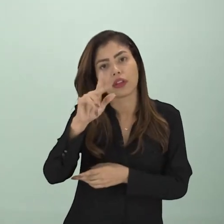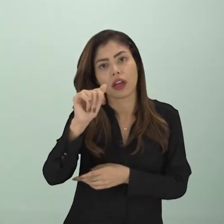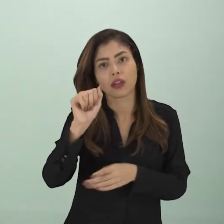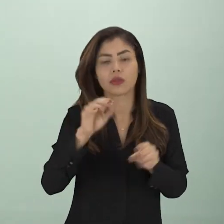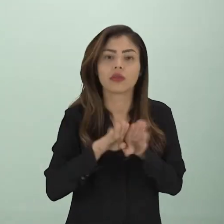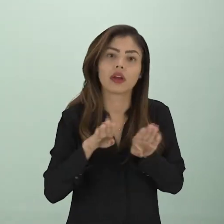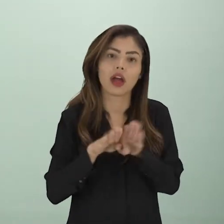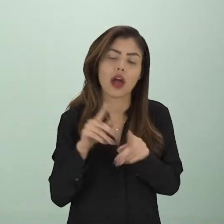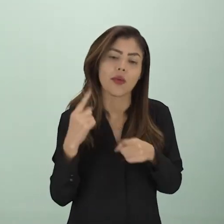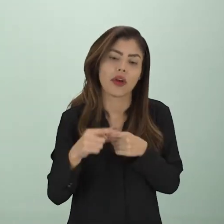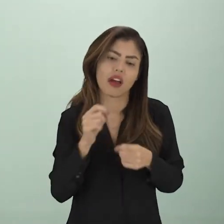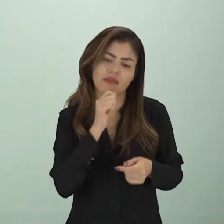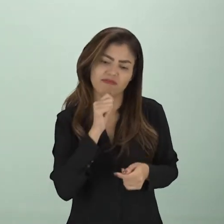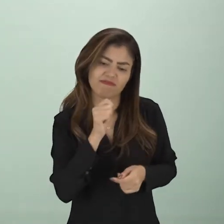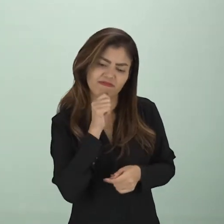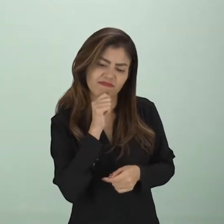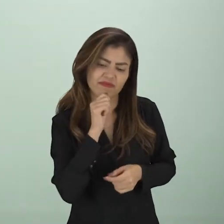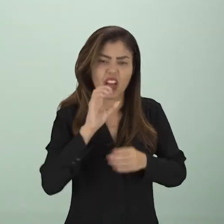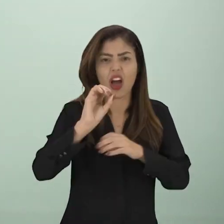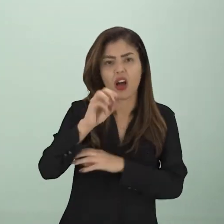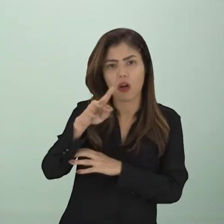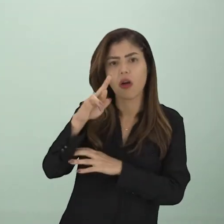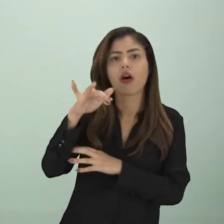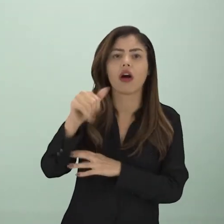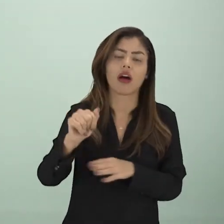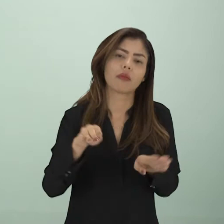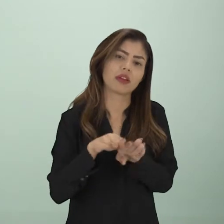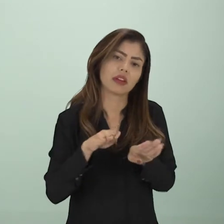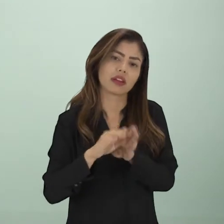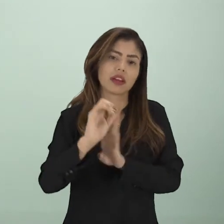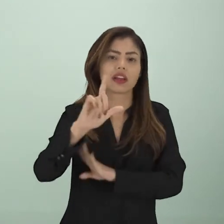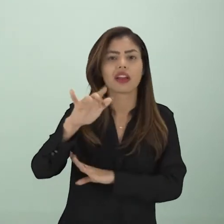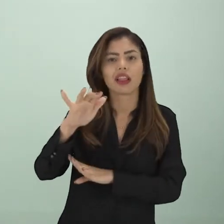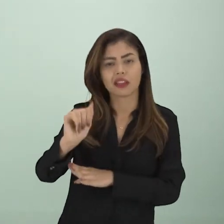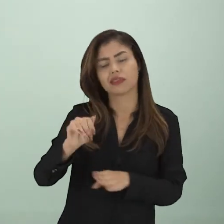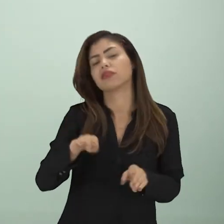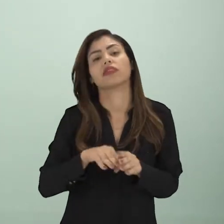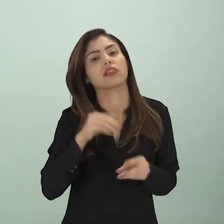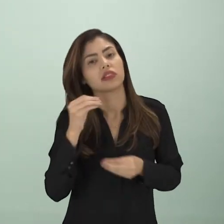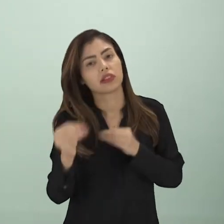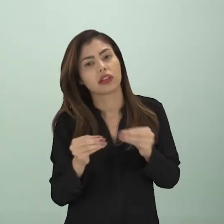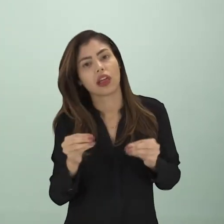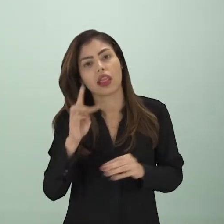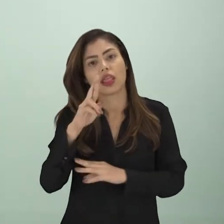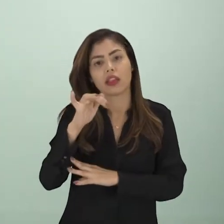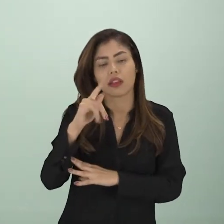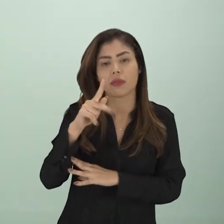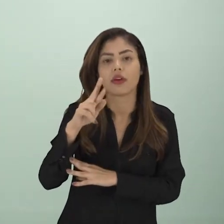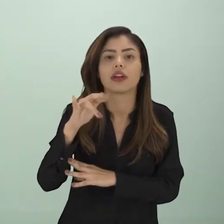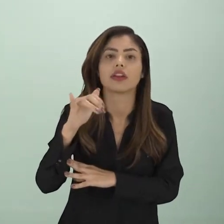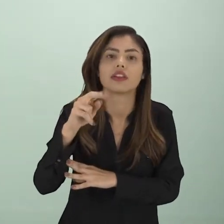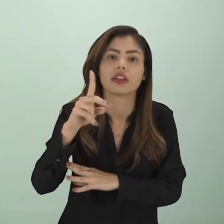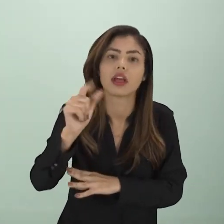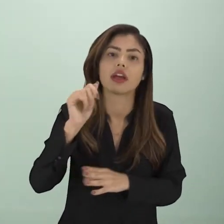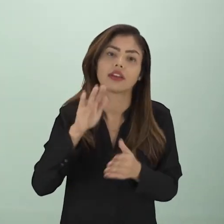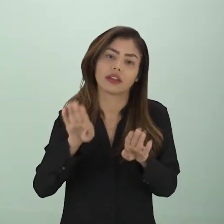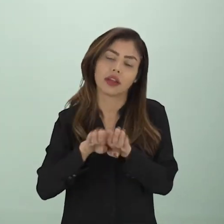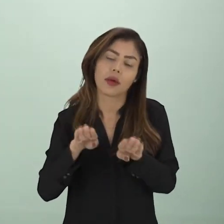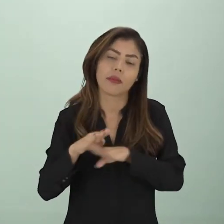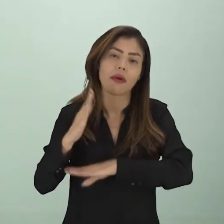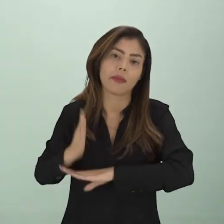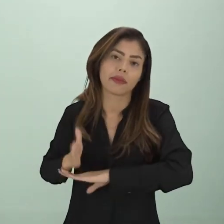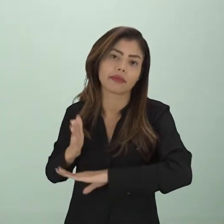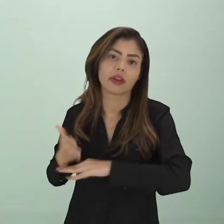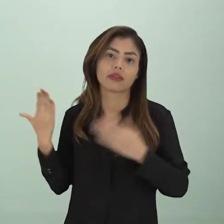trabalhos dele por serem ainda obras bem clássicas e fugiam de todo o conceito, né, de contemporaneidade, de modernidade que